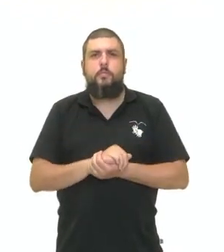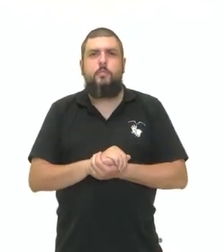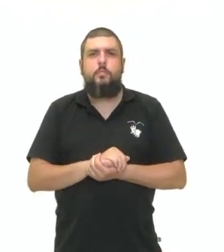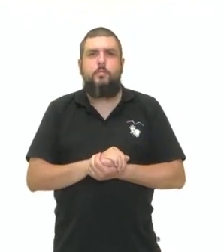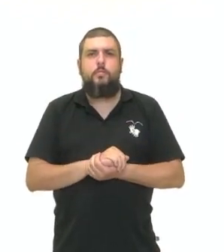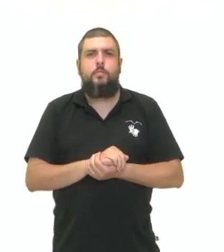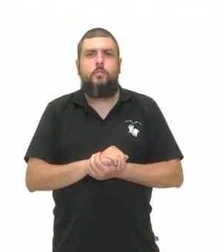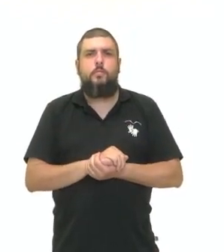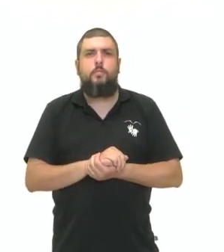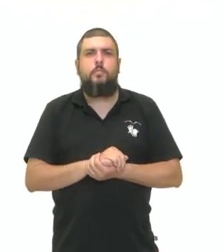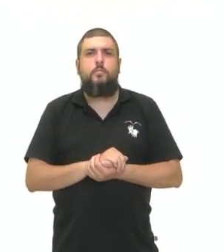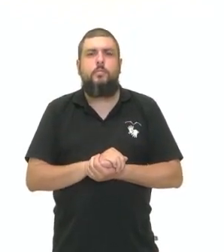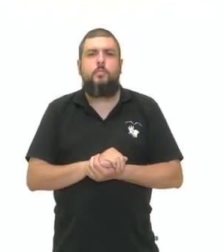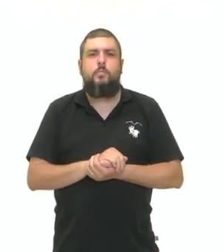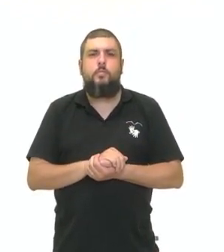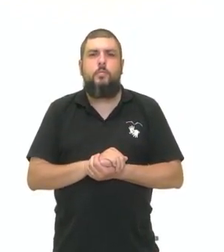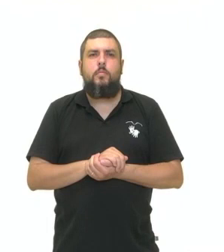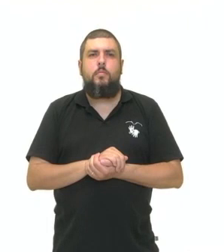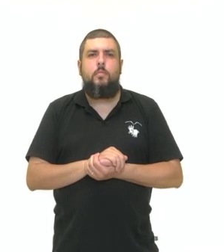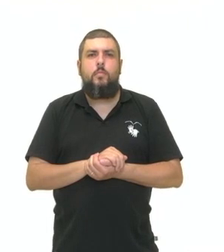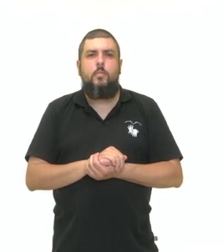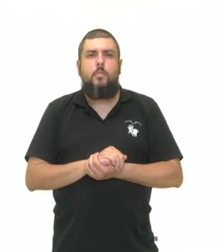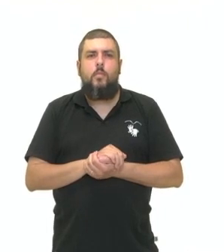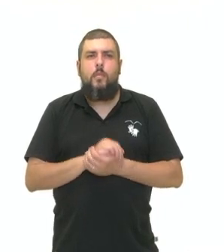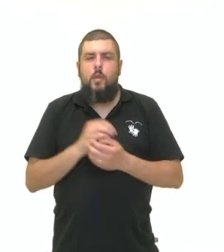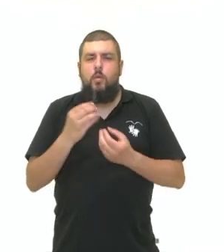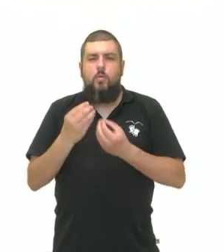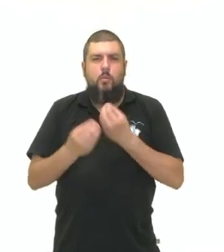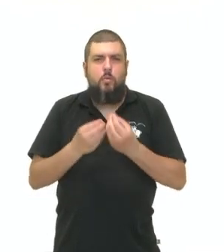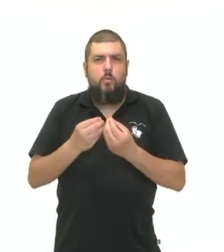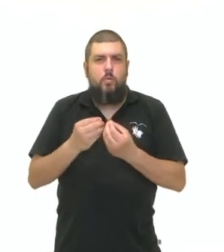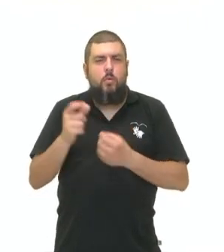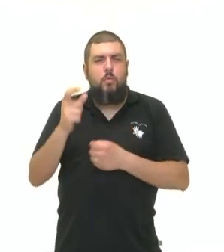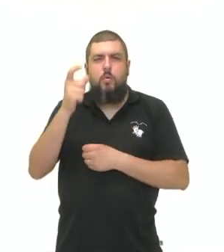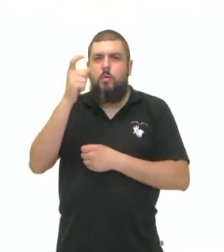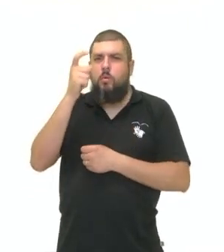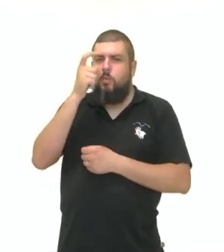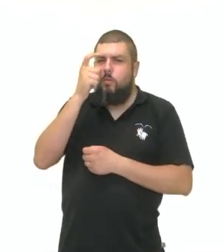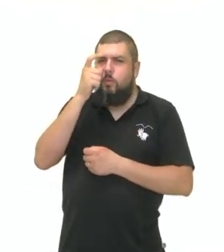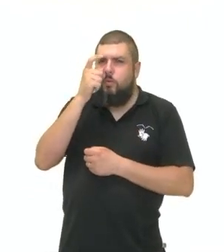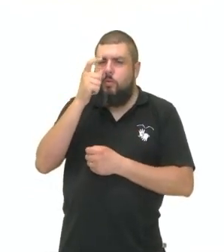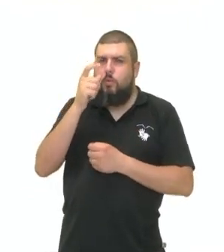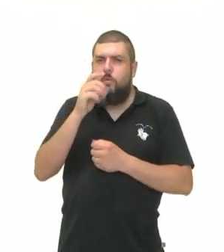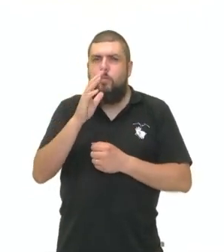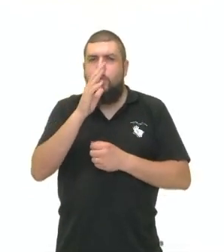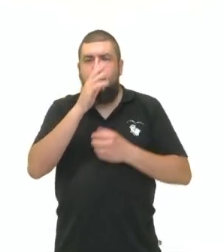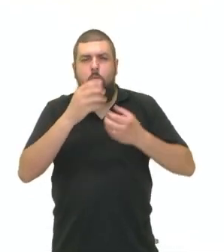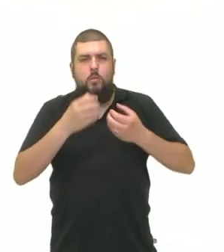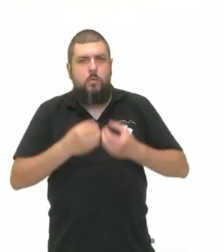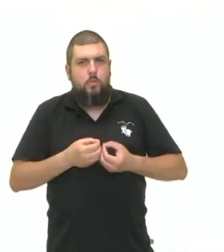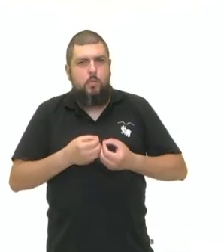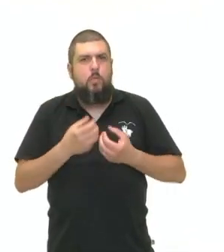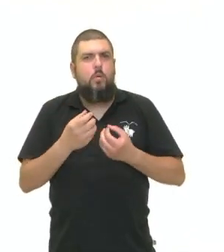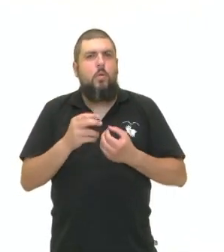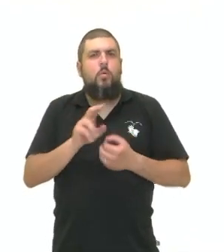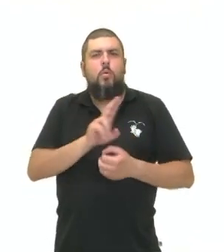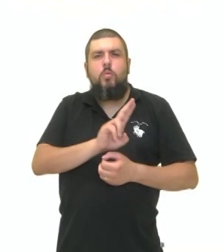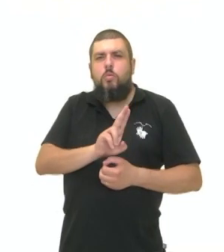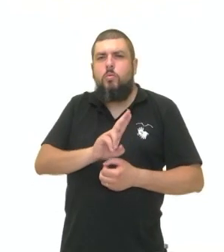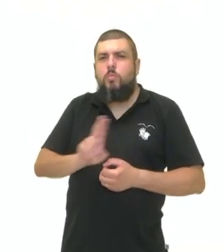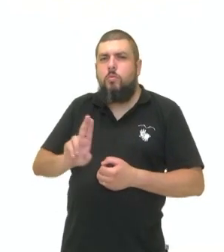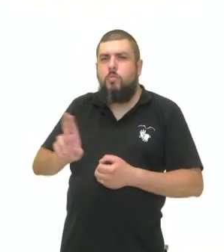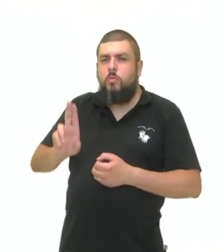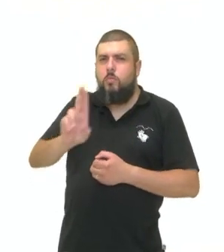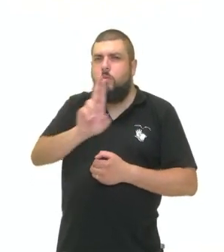masculino. Ele é formado por órgãos internos e externos. Os órgãos externos é o